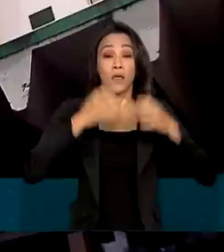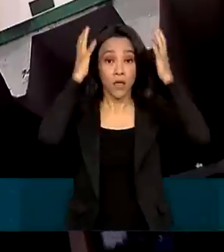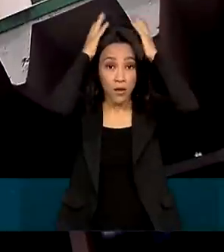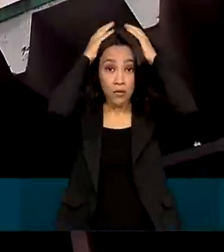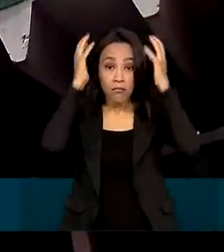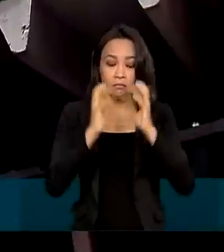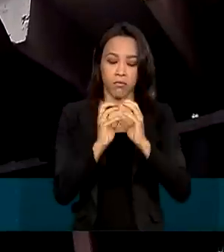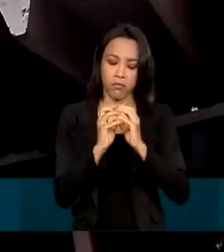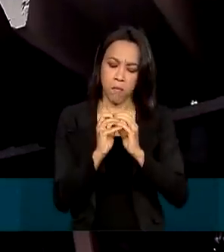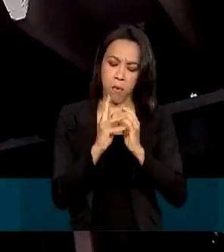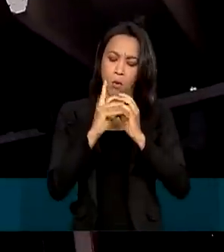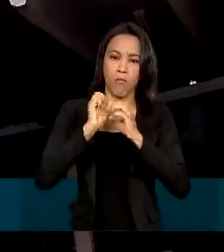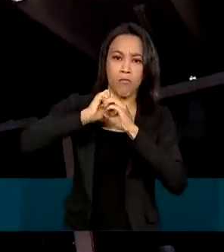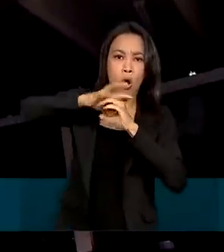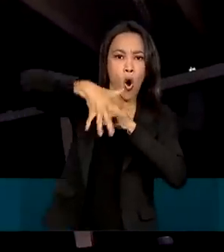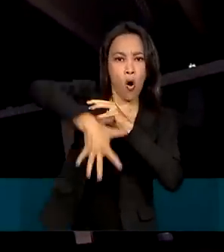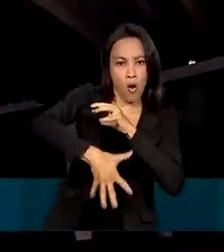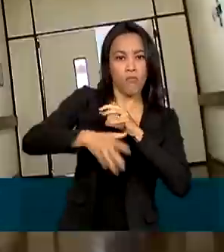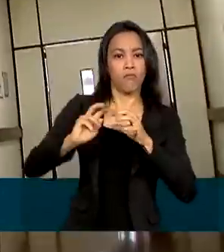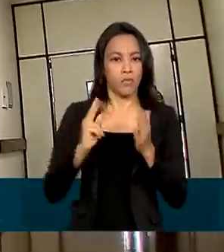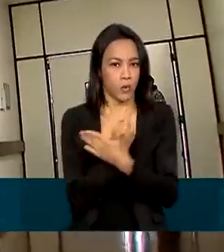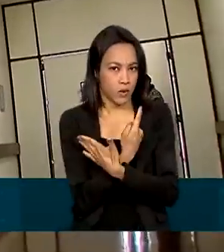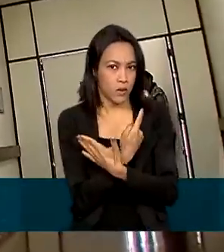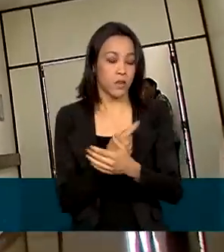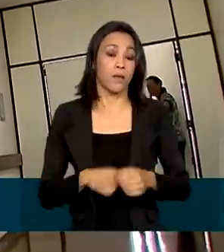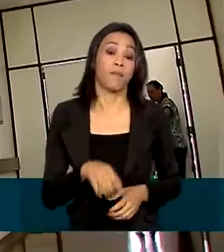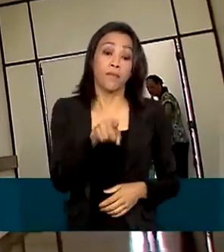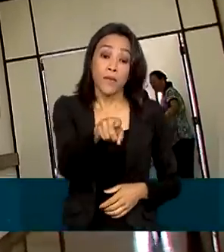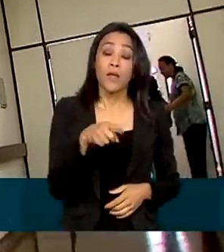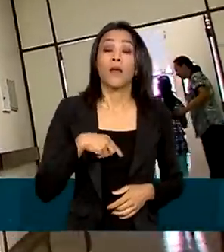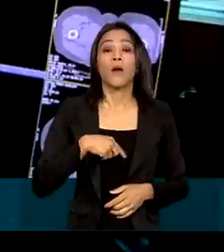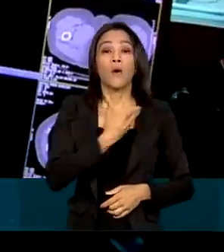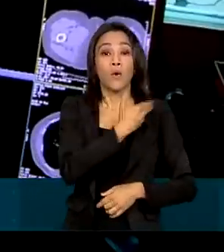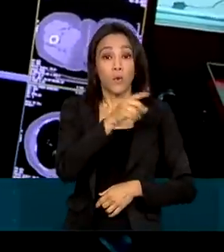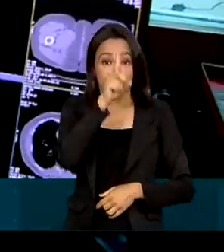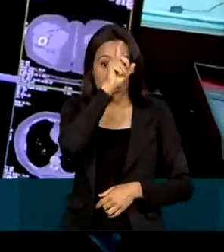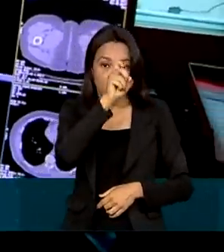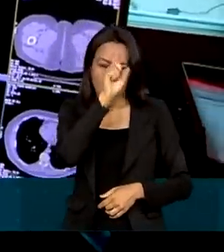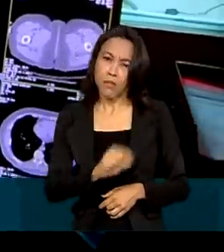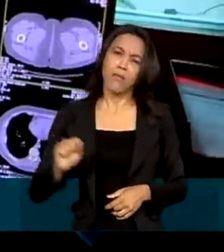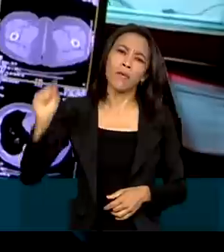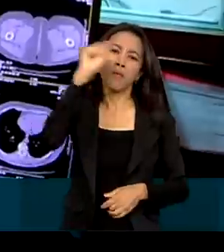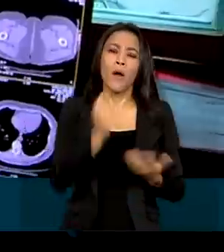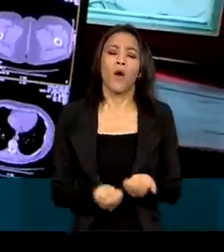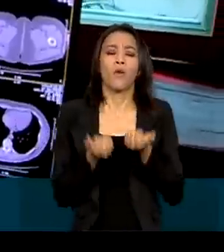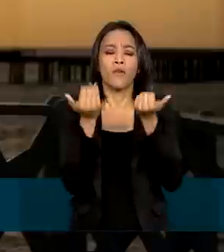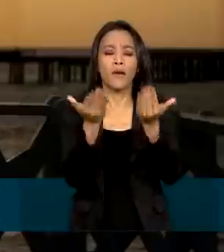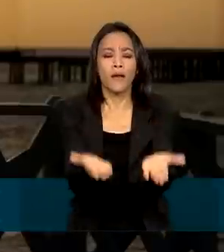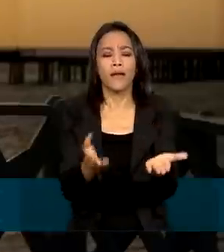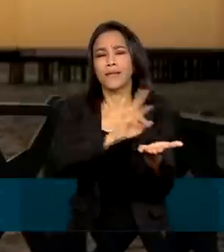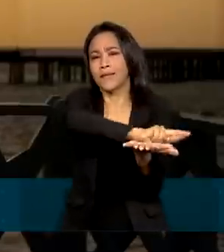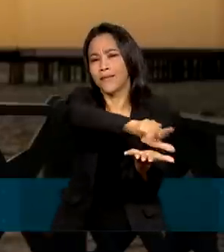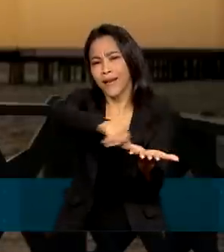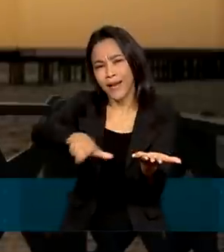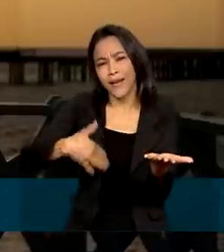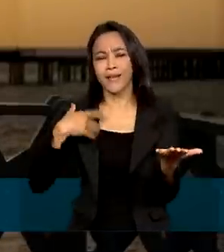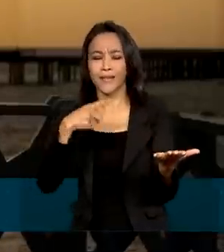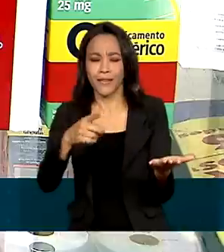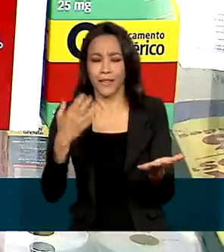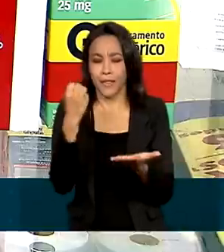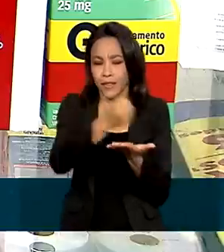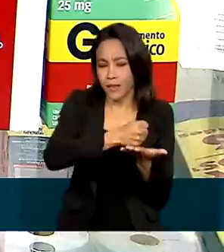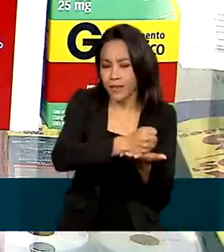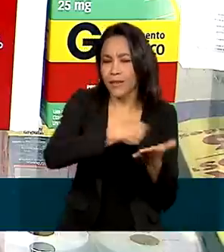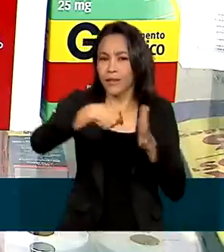derrame. O Sistema Único de Saúde oferece tratamento multiprofissional. São exames, medicações e academia de saúde.